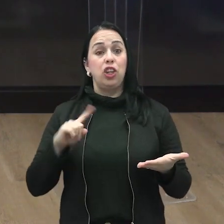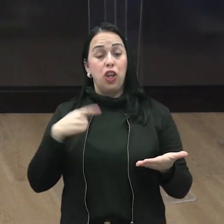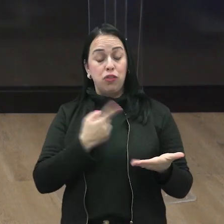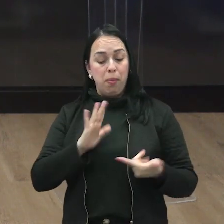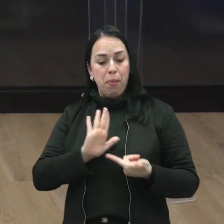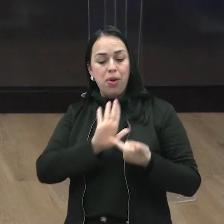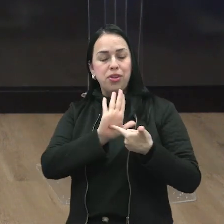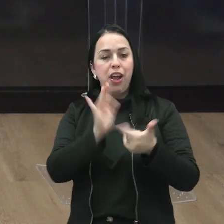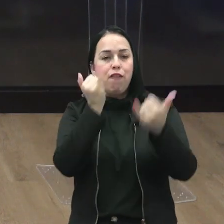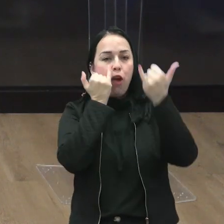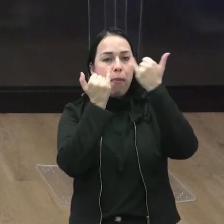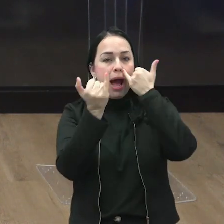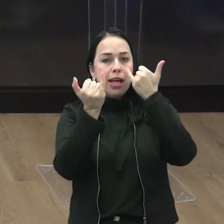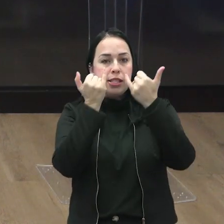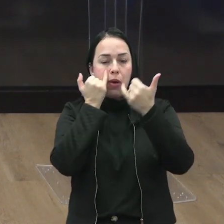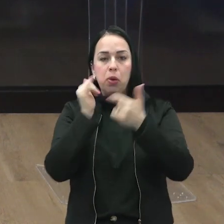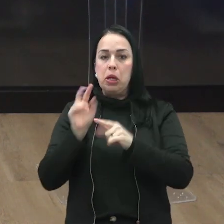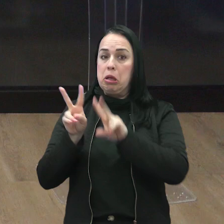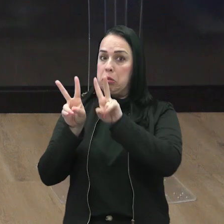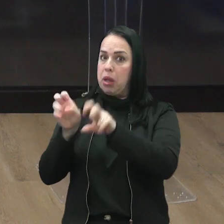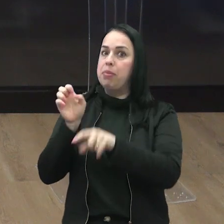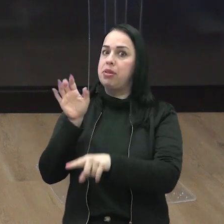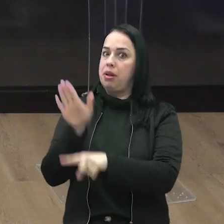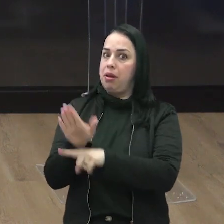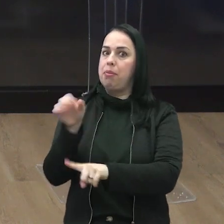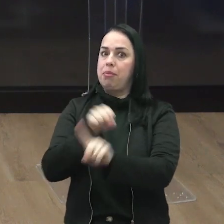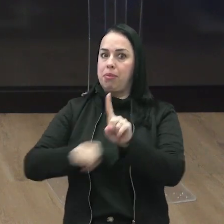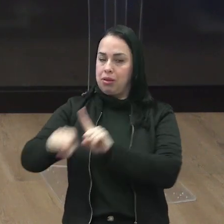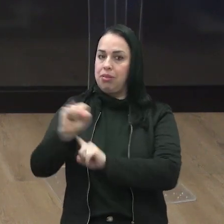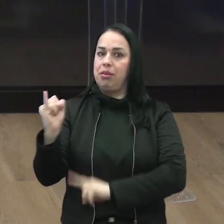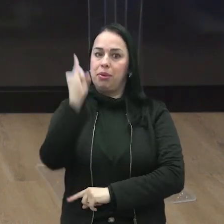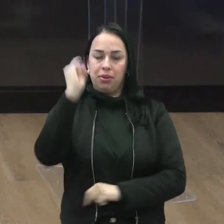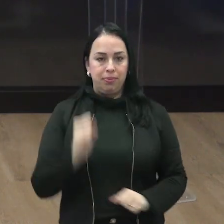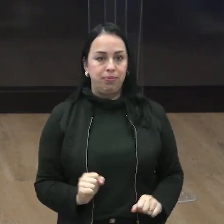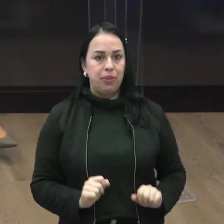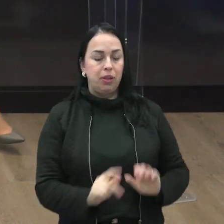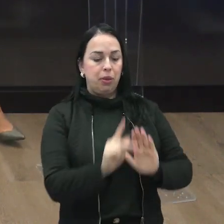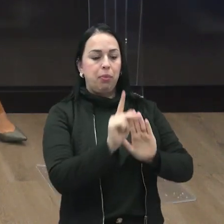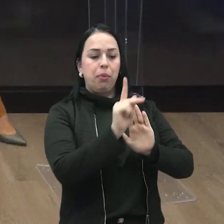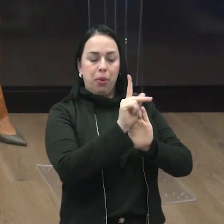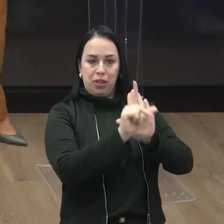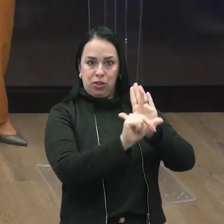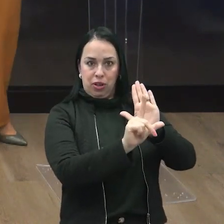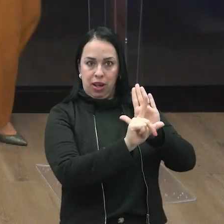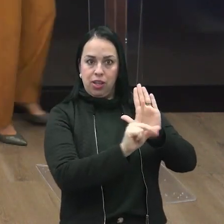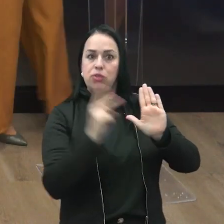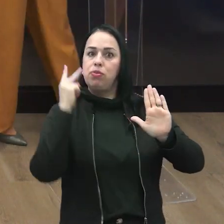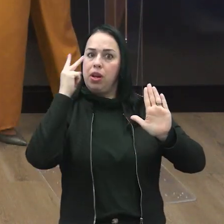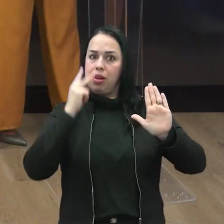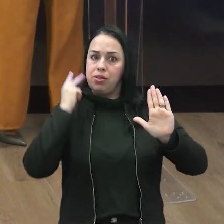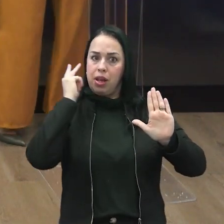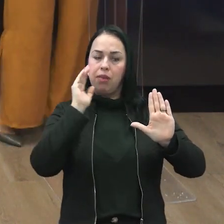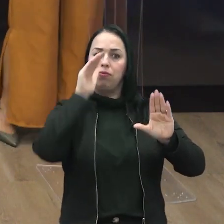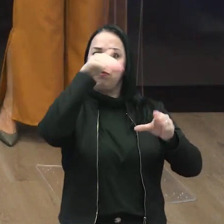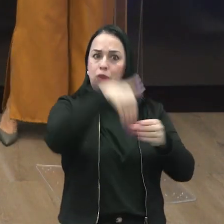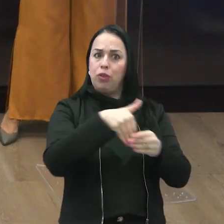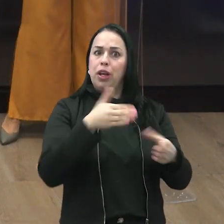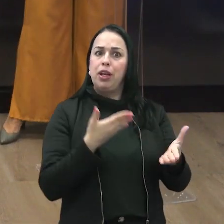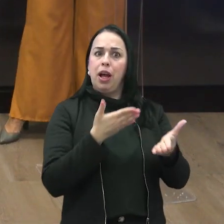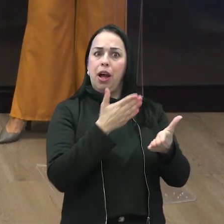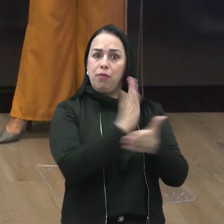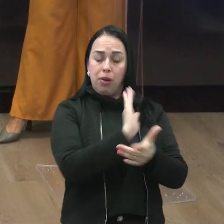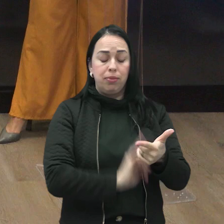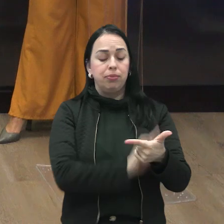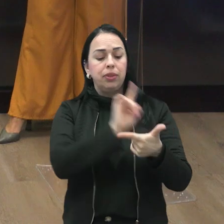com informação e prestação de serviço. Vereadores aprovam projetos de lei durante a 37ª sessão do ano. Também